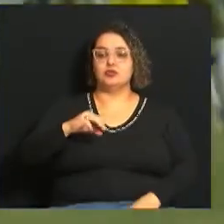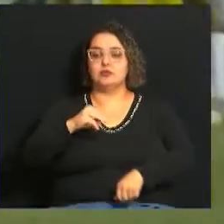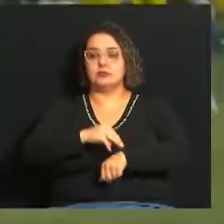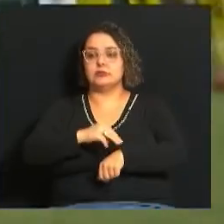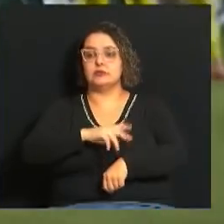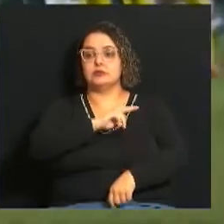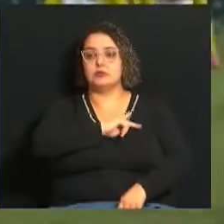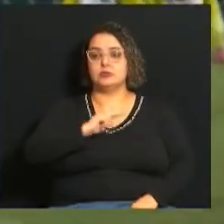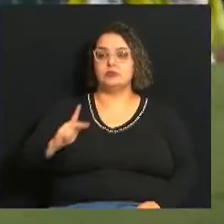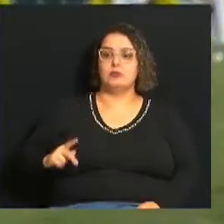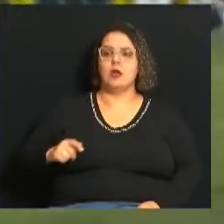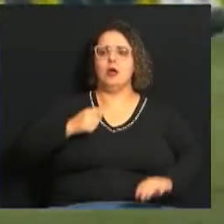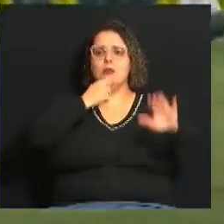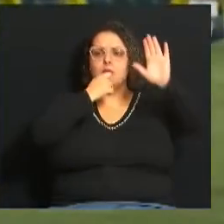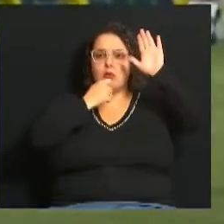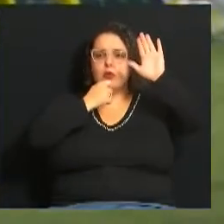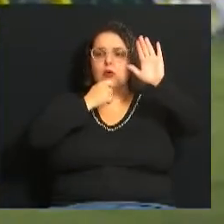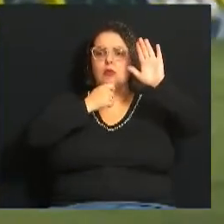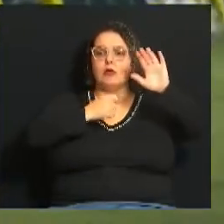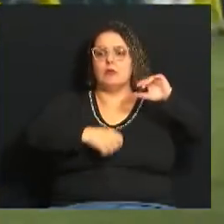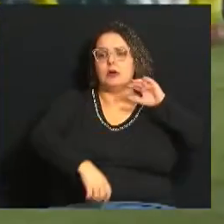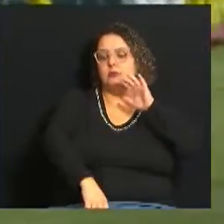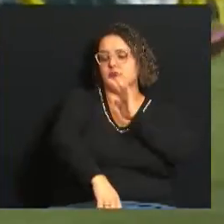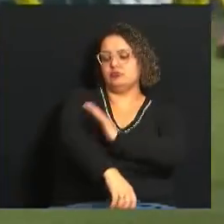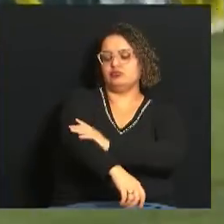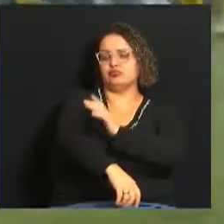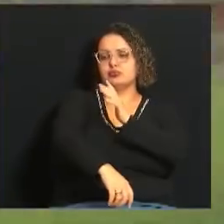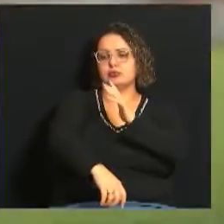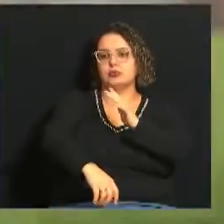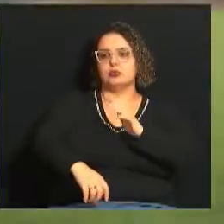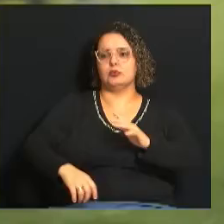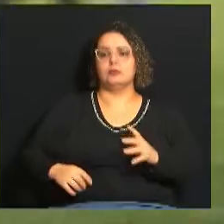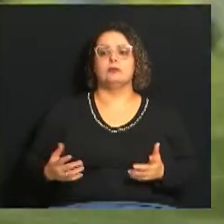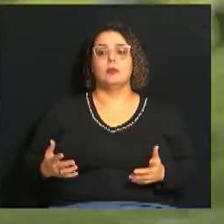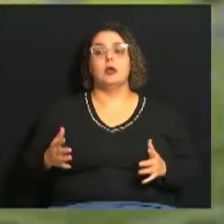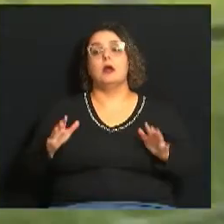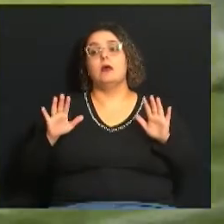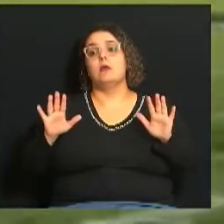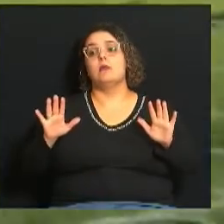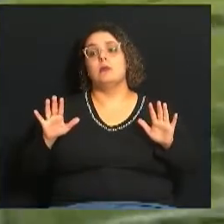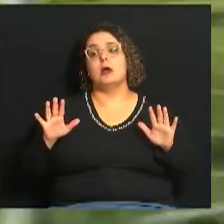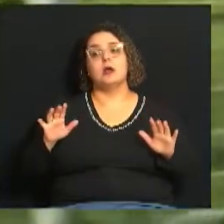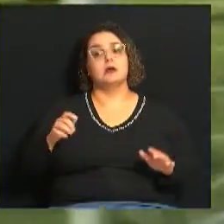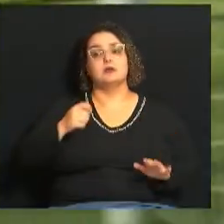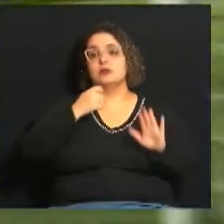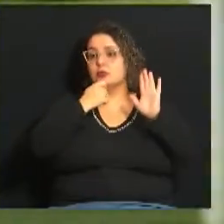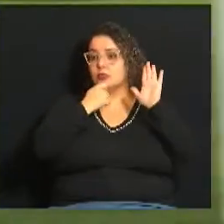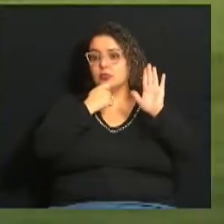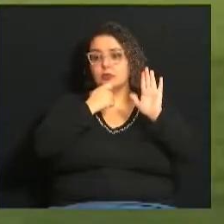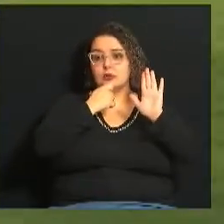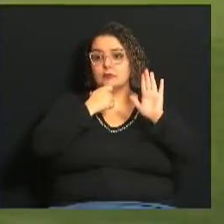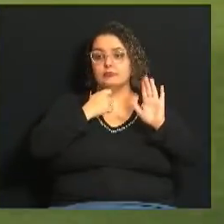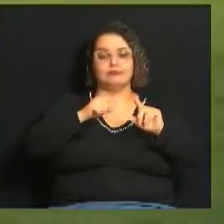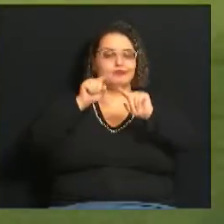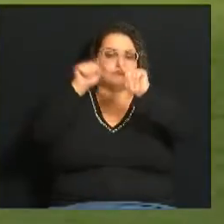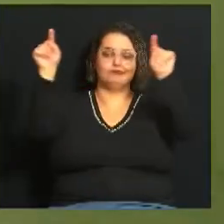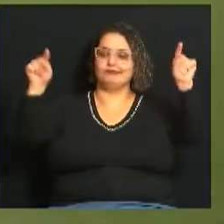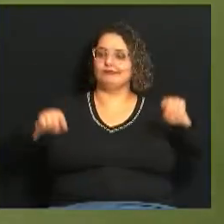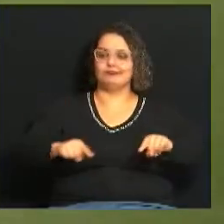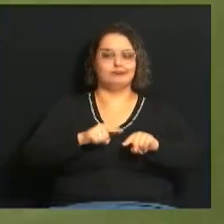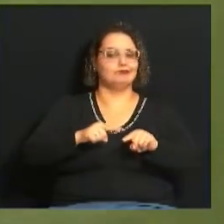de pênalti, a bola bateu no braço do defensor, mas nem o árbitro e nem o VAR